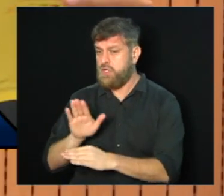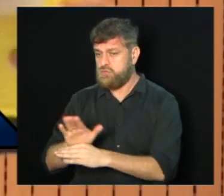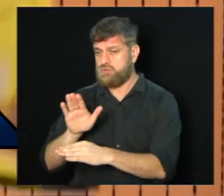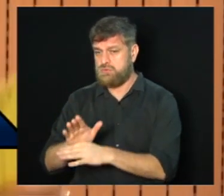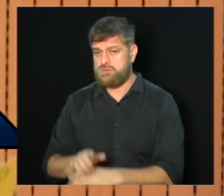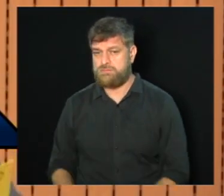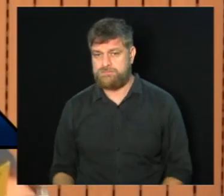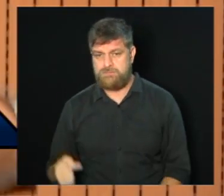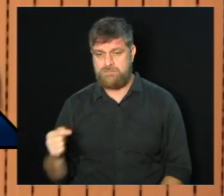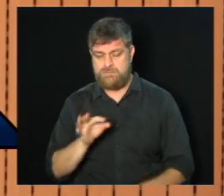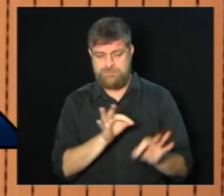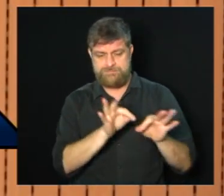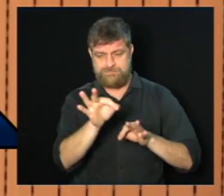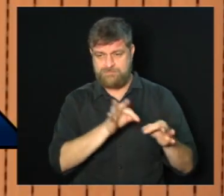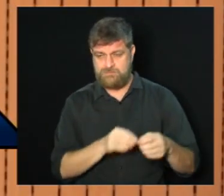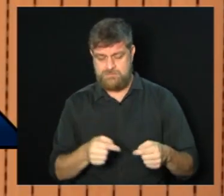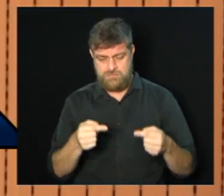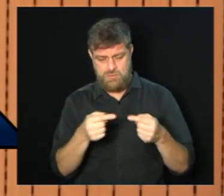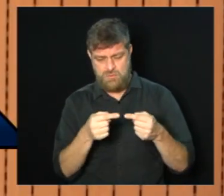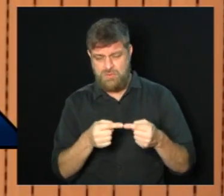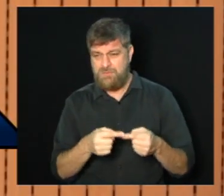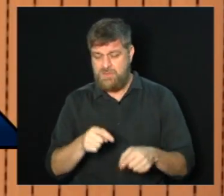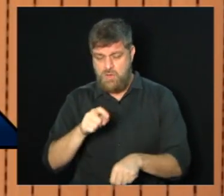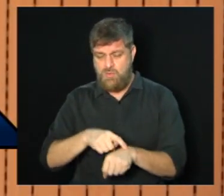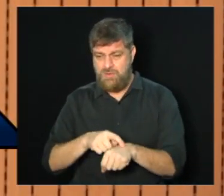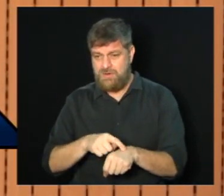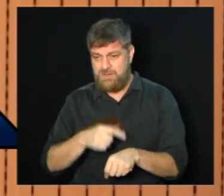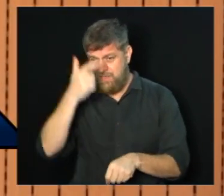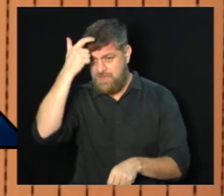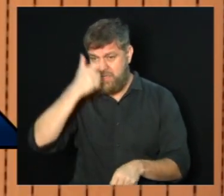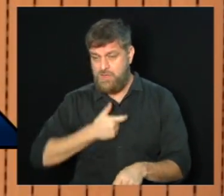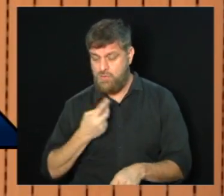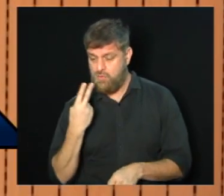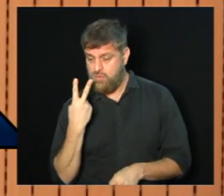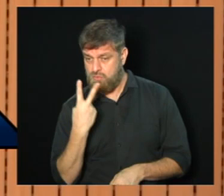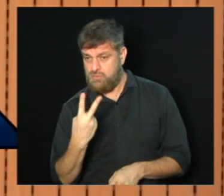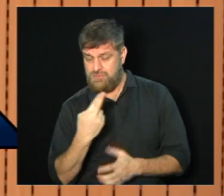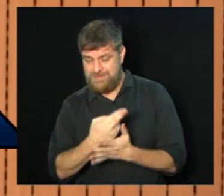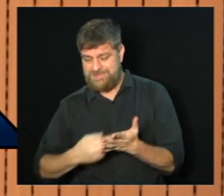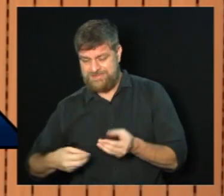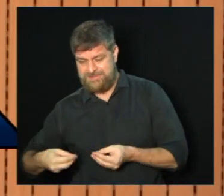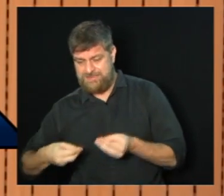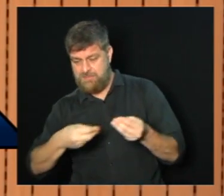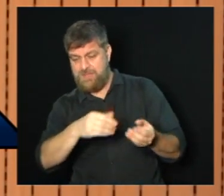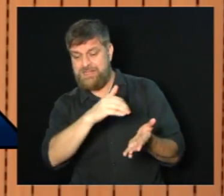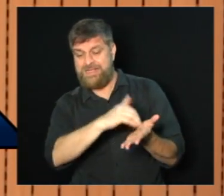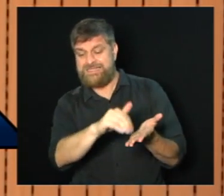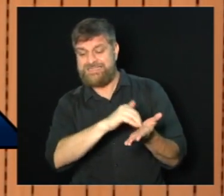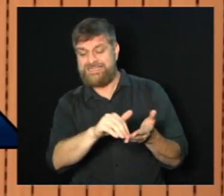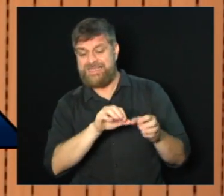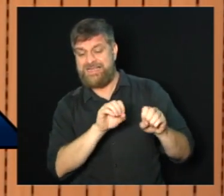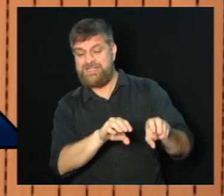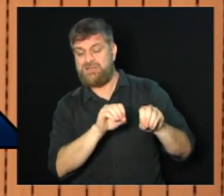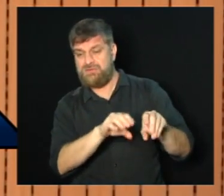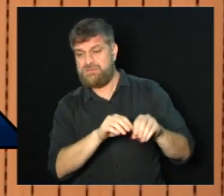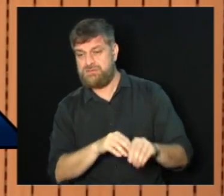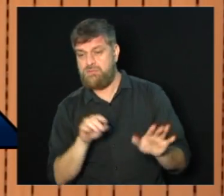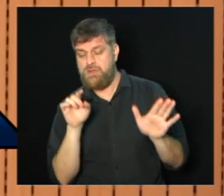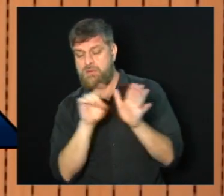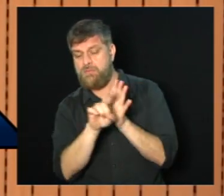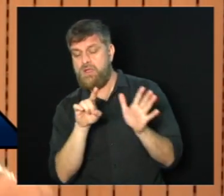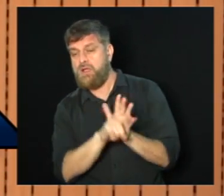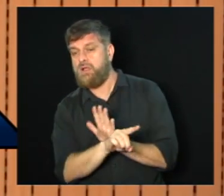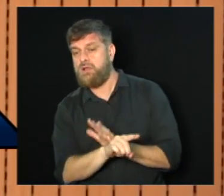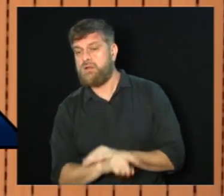Esse projeto vem bem no momento que eu havia enviado dois requerimentos para a Secretaria de Educação,